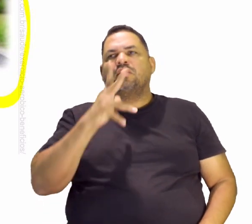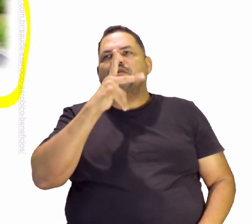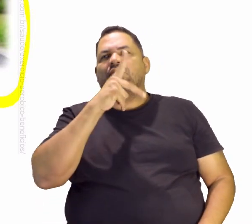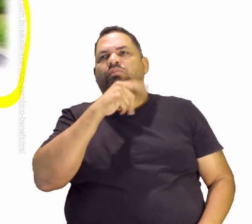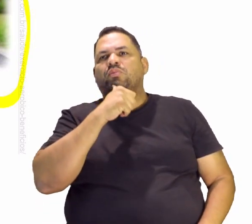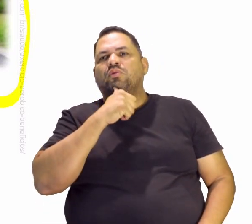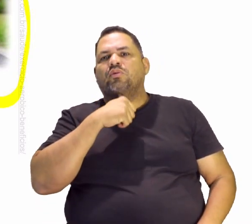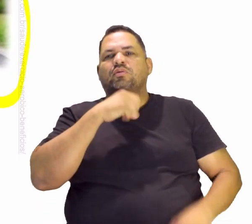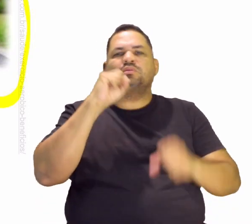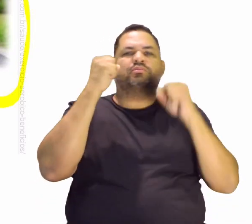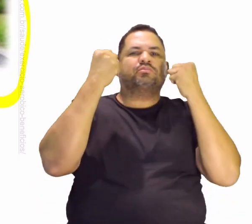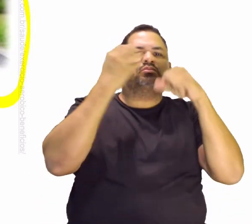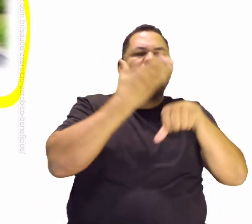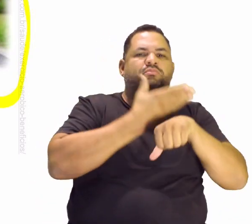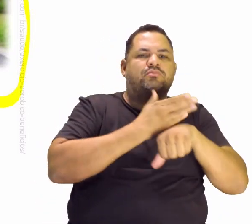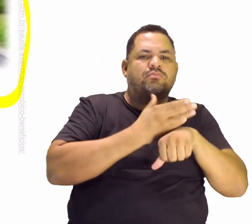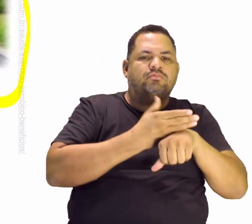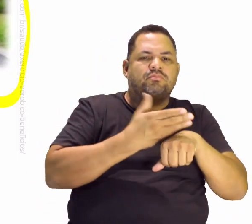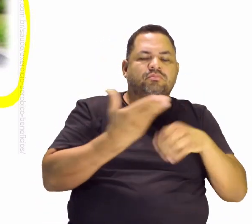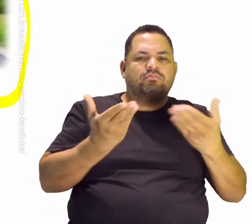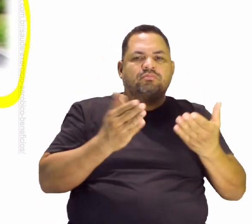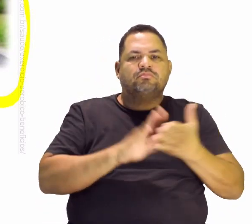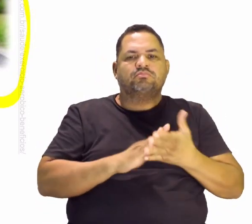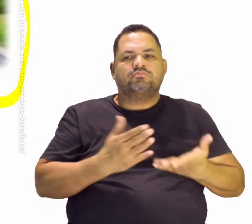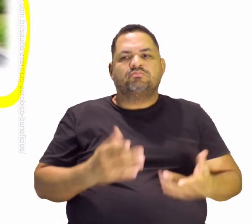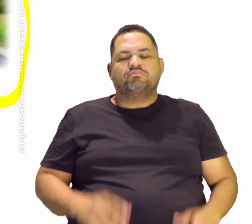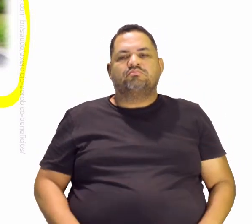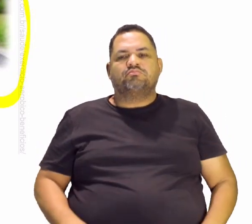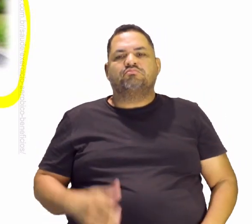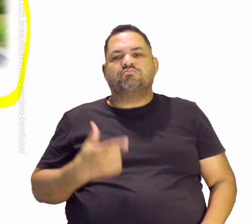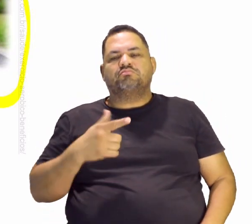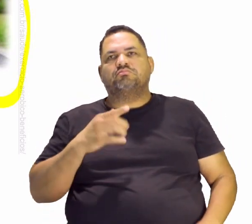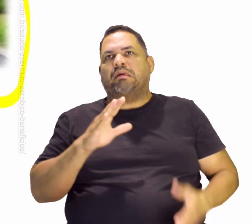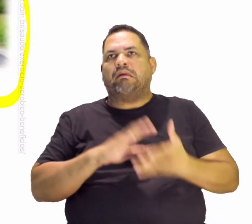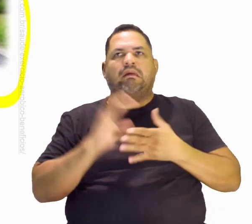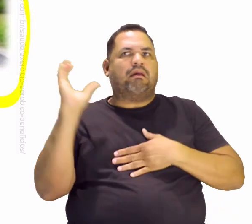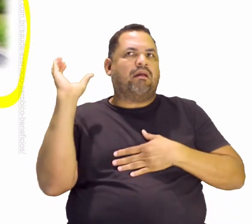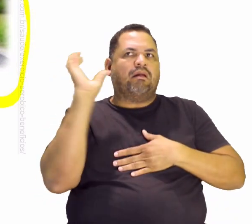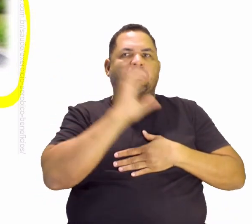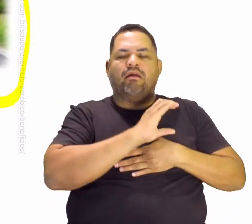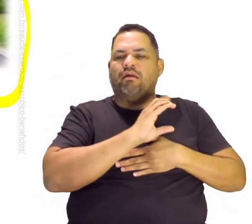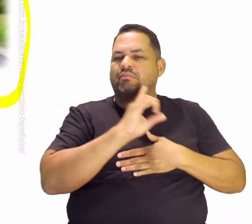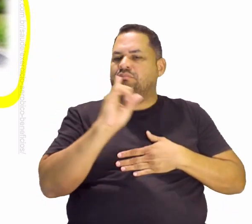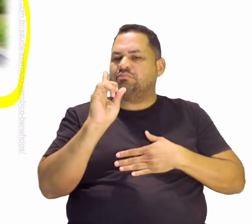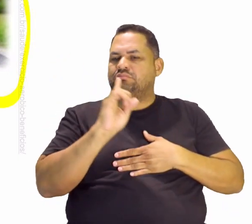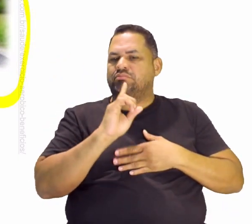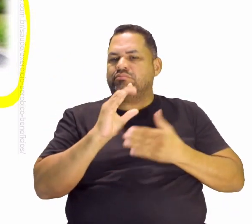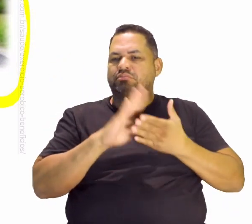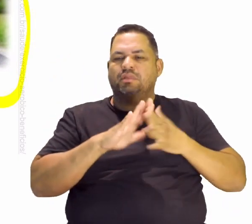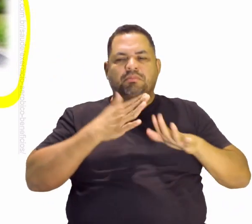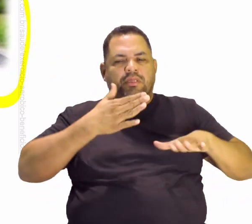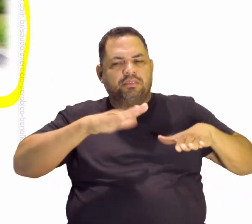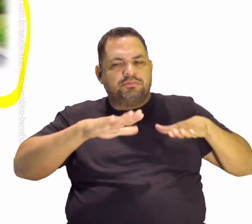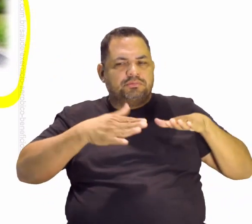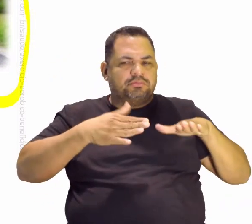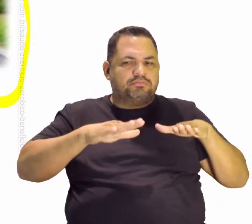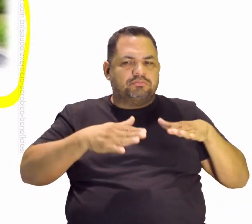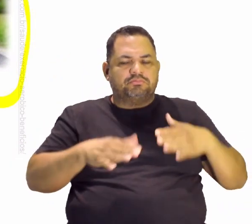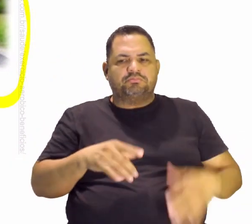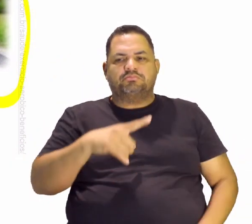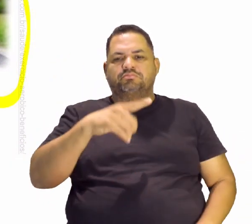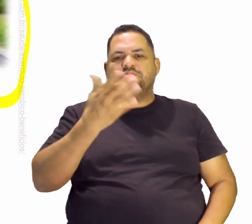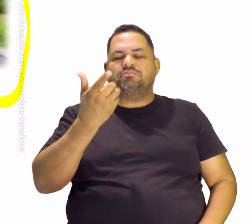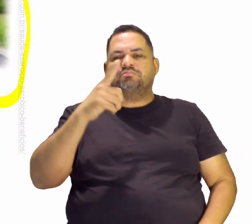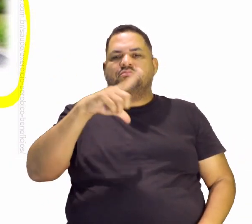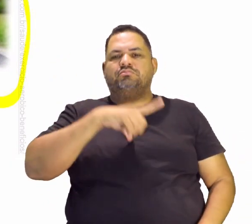posso realizá-la por muito mais tempo, não é tão explosiva, né? Não é tão intensa, é mais moderada e leve. Então, eu tenho